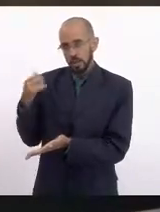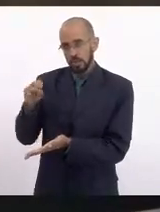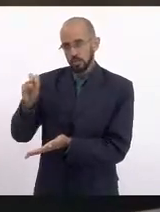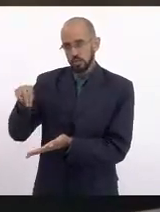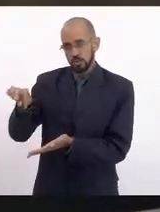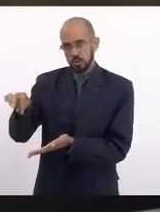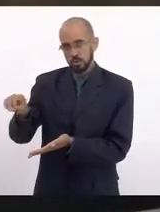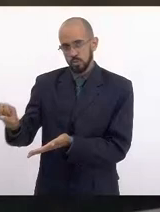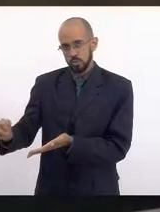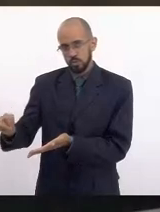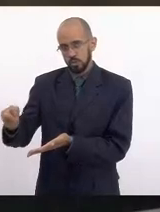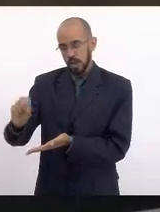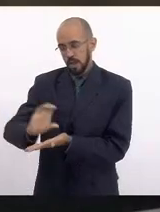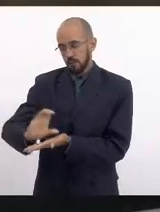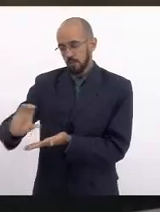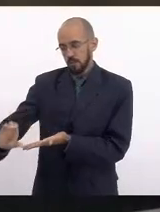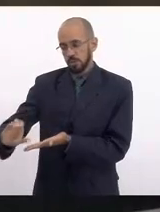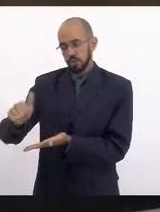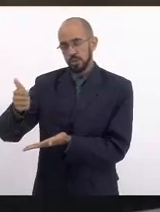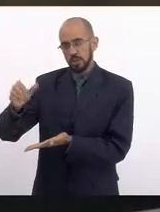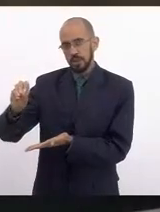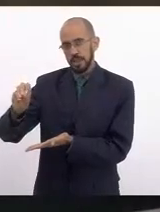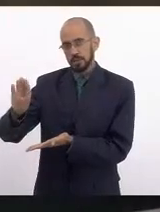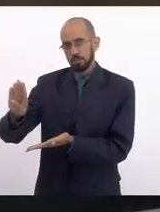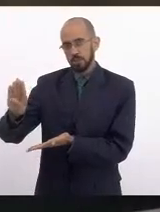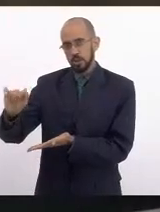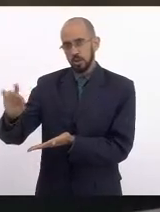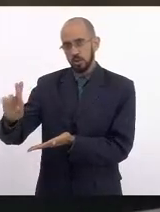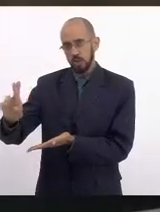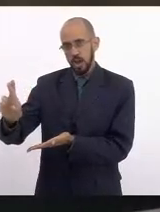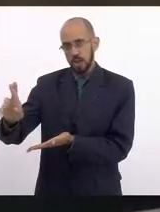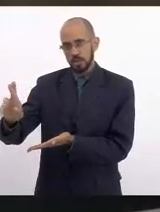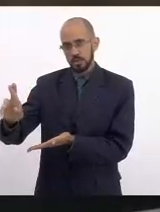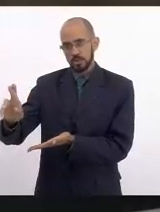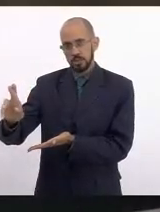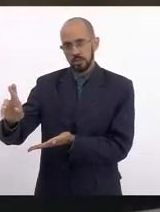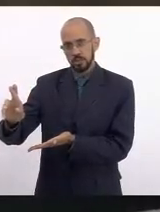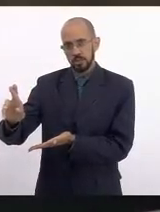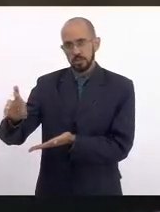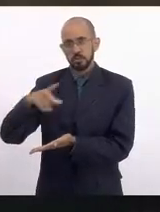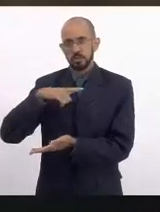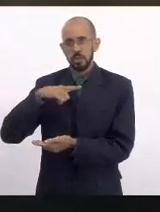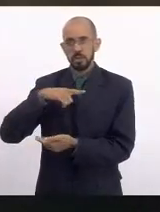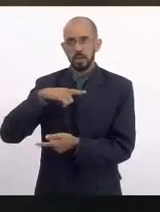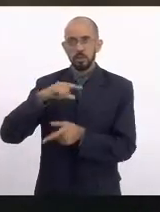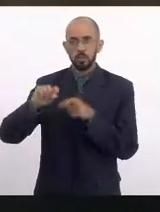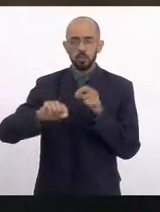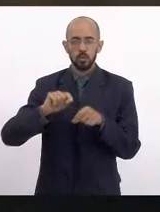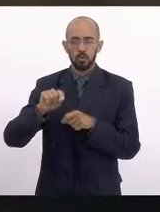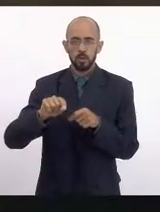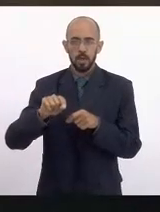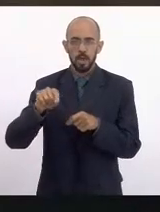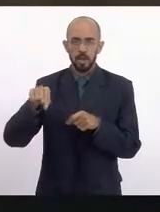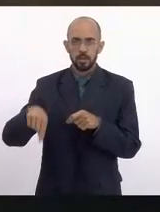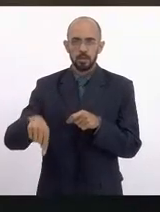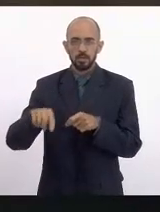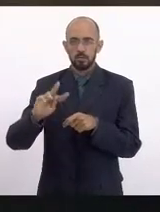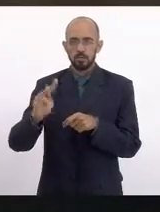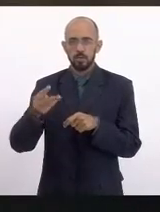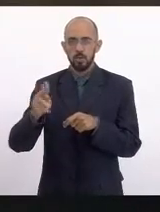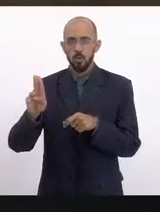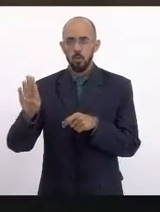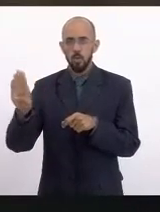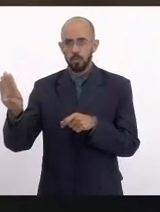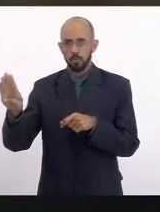investir mais de 10 bilhões no aeroporto aonde as condições eram seguinte Olha você aqui vai ser um rap você